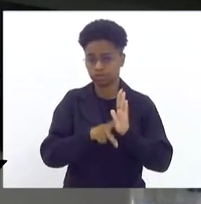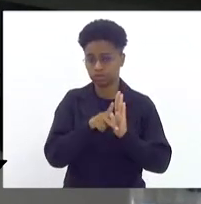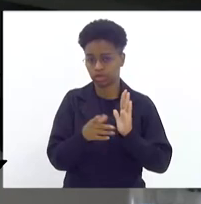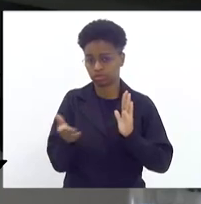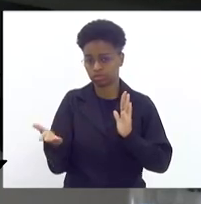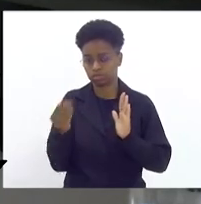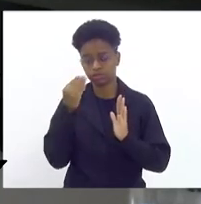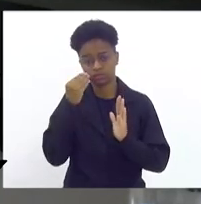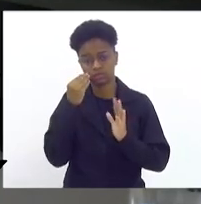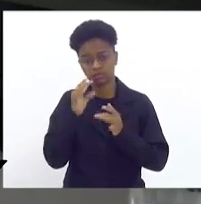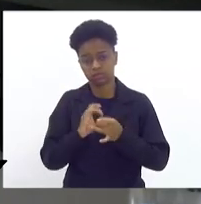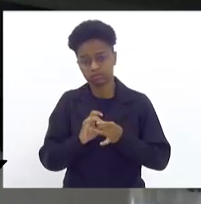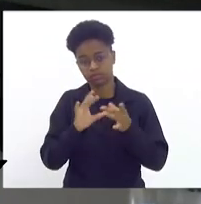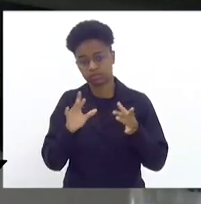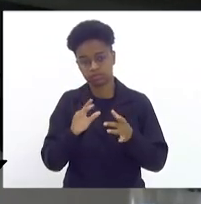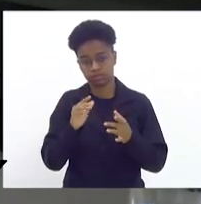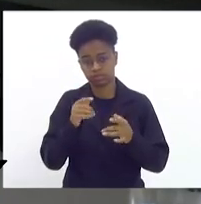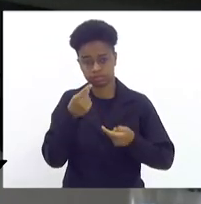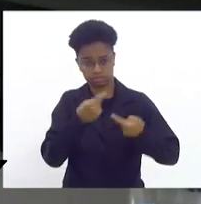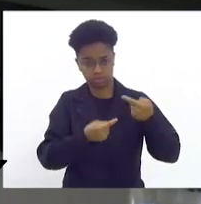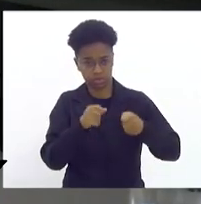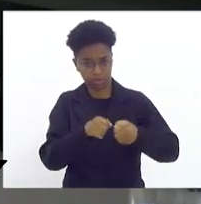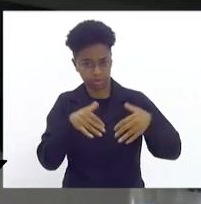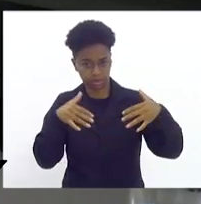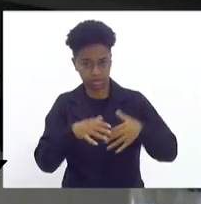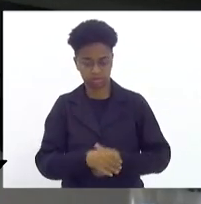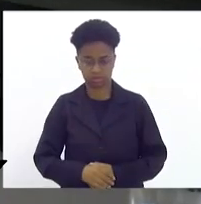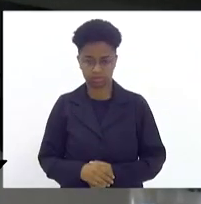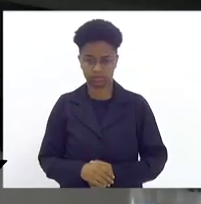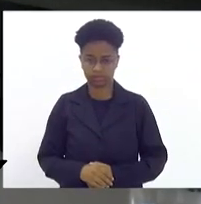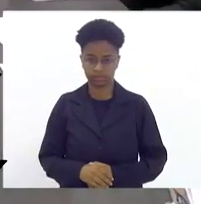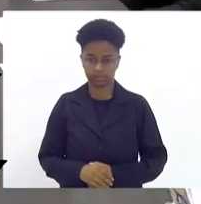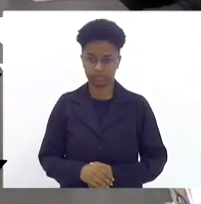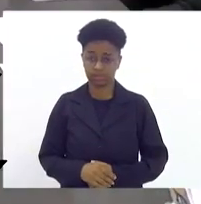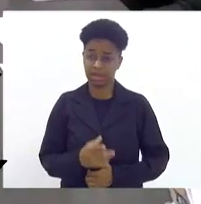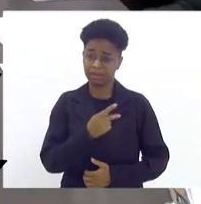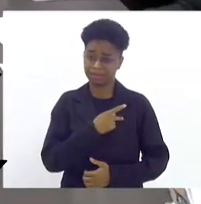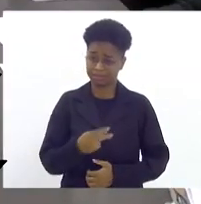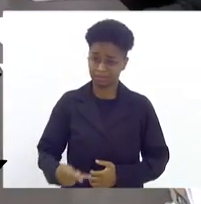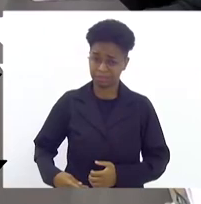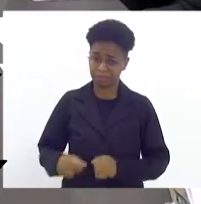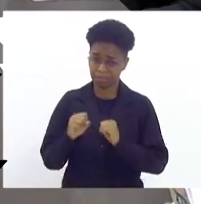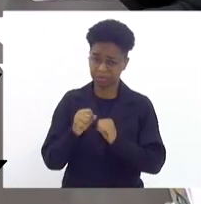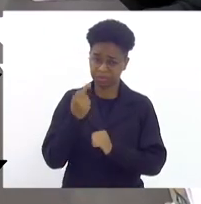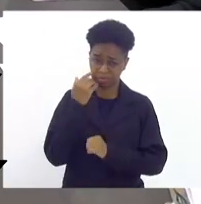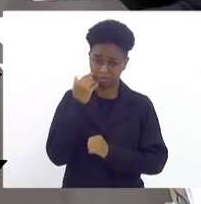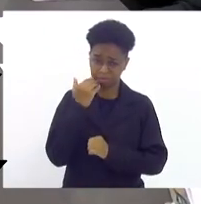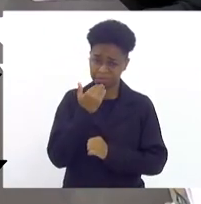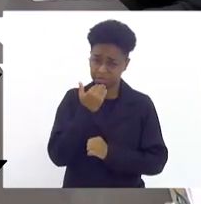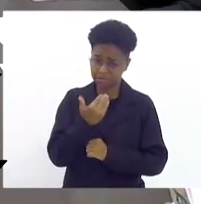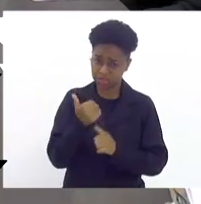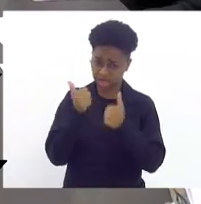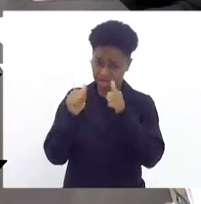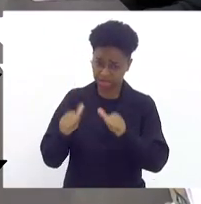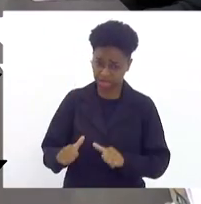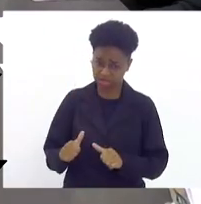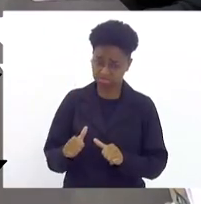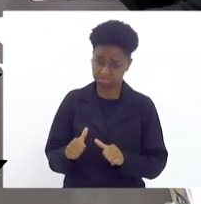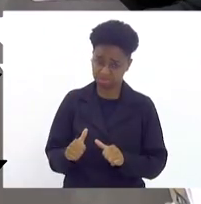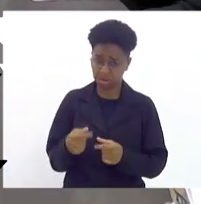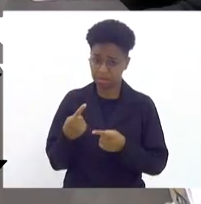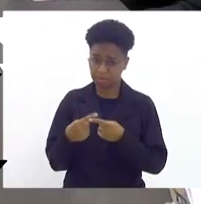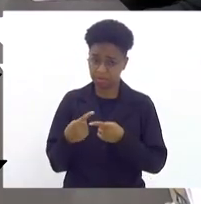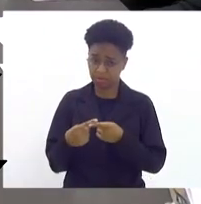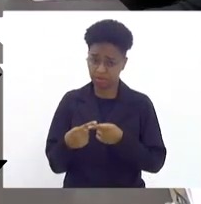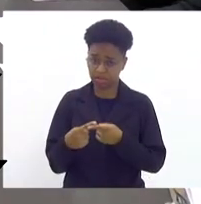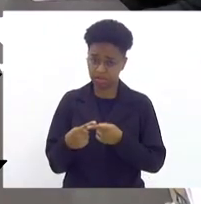para permitir que ele vá a plenário. Presidente, é possível pedir vista? Claro. Porque aí, se